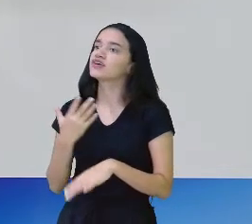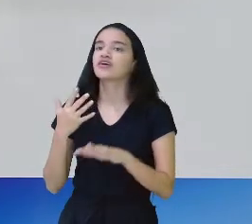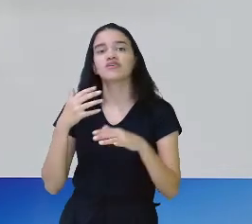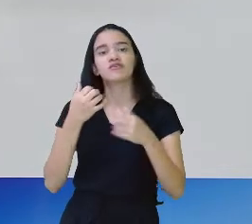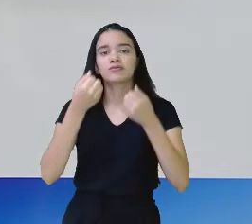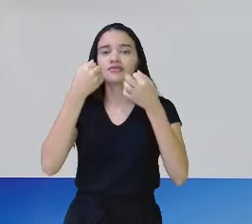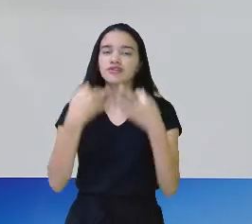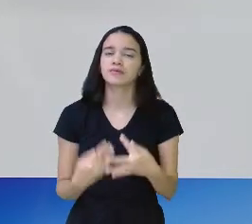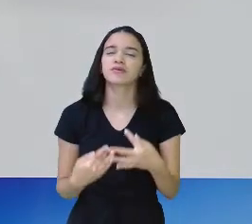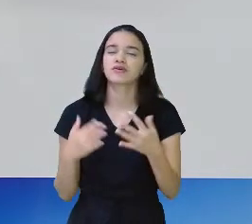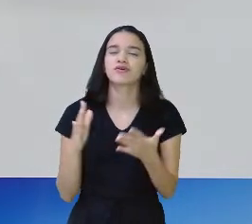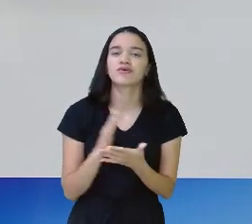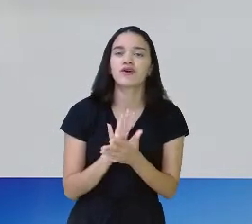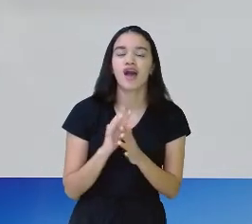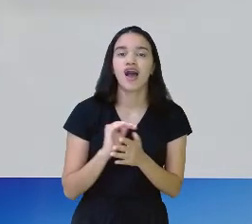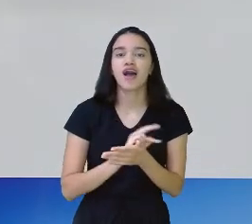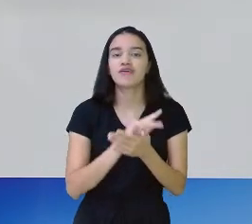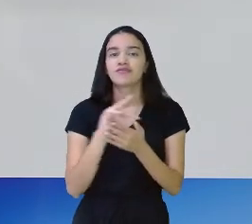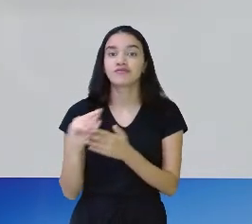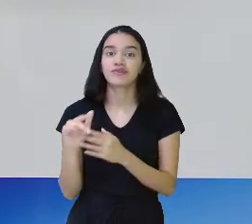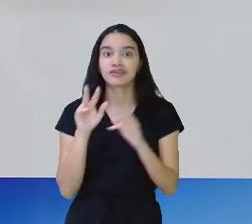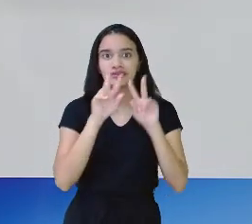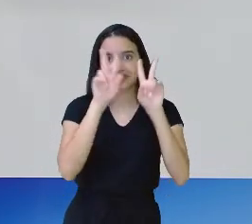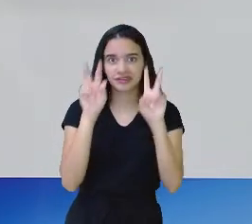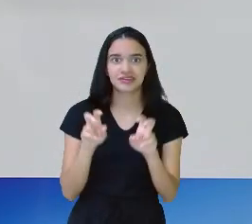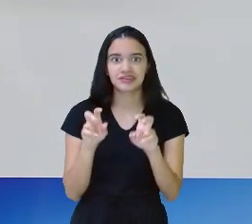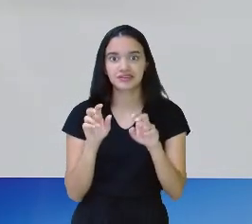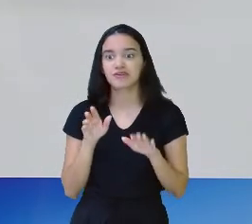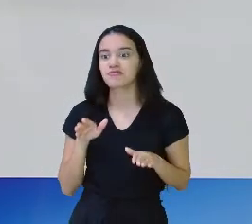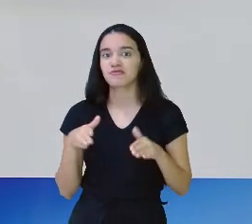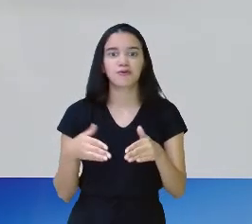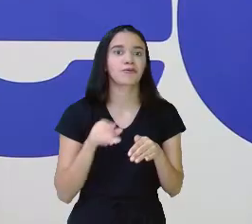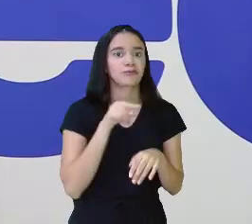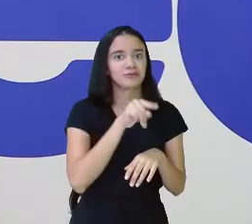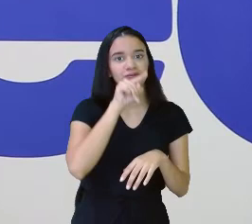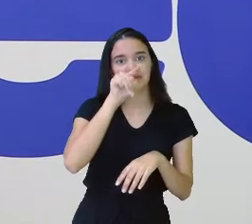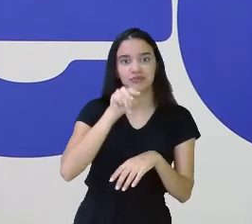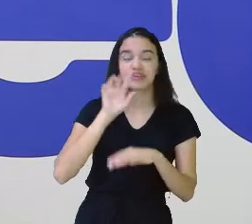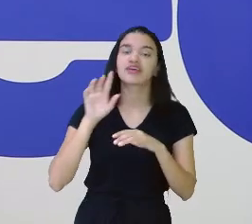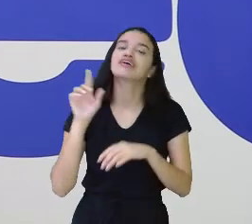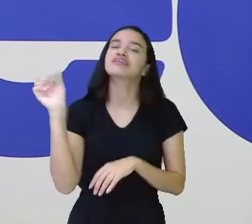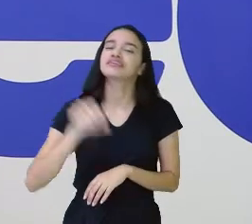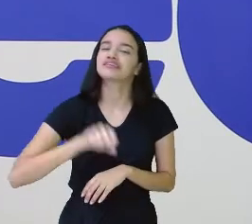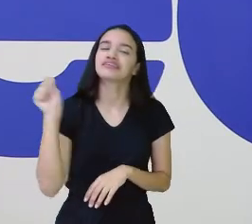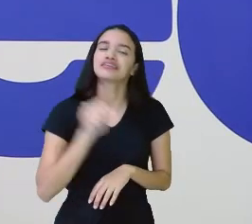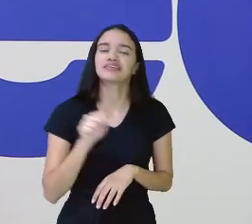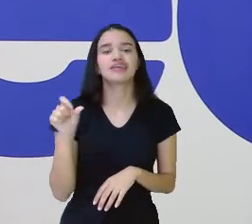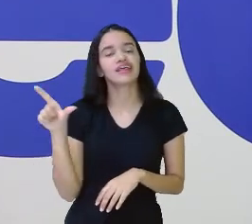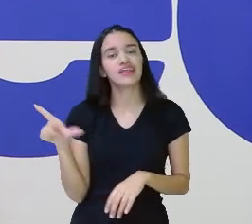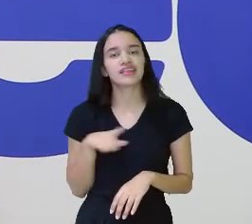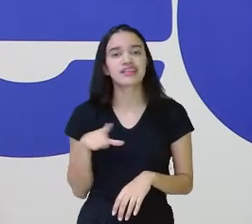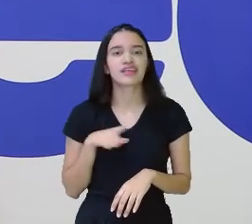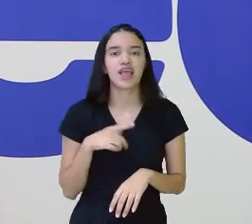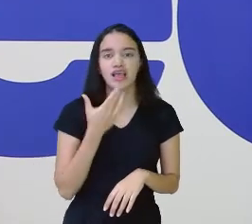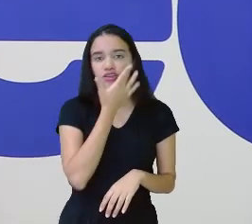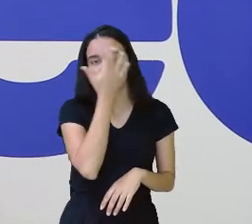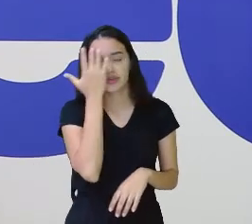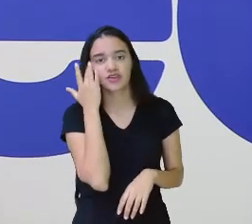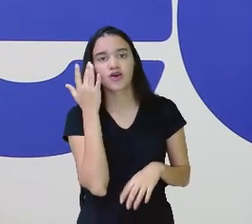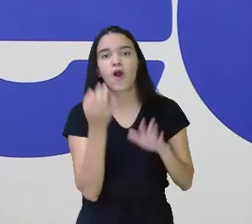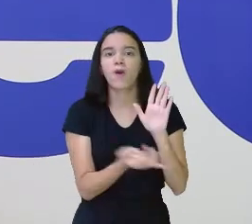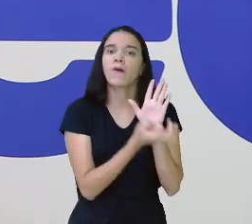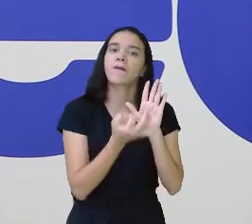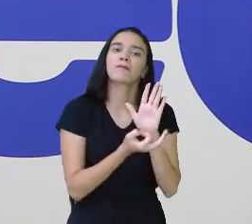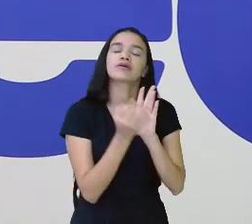de um bocado de assunto, mas focou nos sinais de pontuação, não foi isso? Foi sim, viu? E tem, assim, e o pessoal ficou comentando